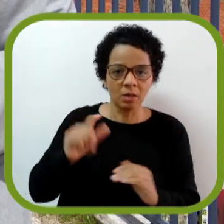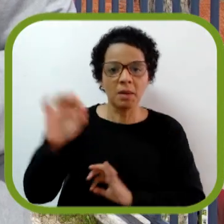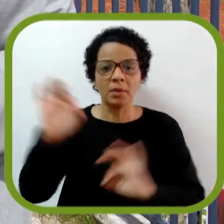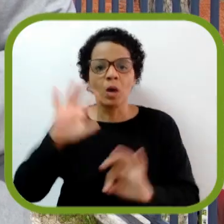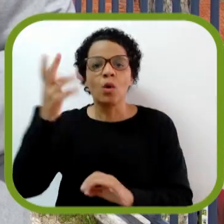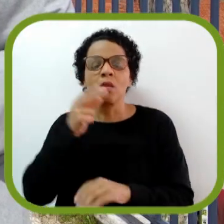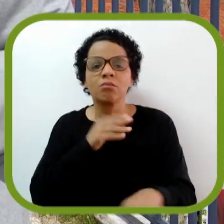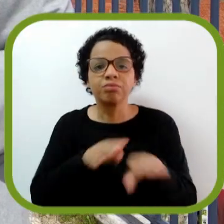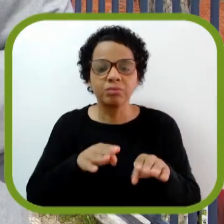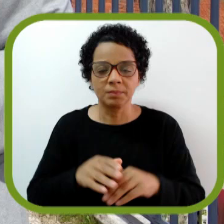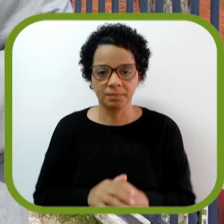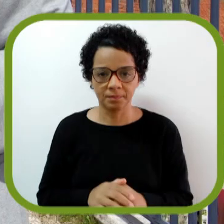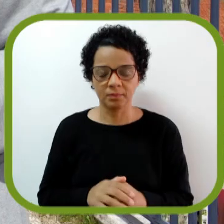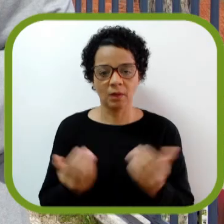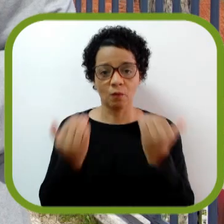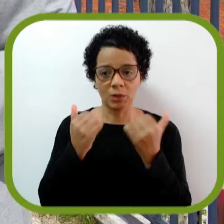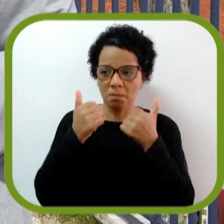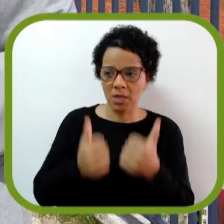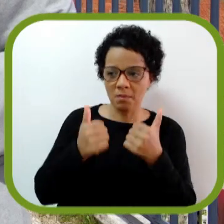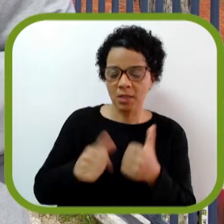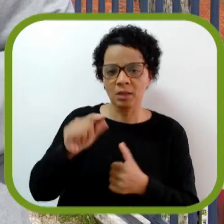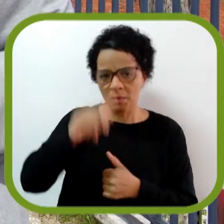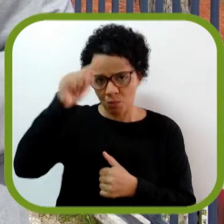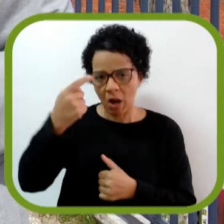estar preparados para quando a Terra tremer. Estar bem